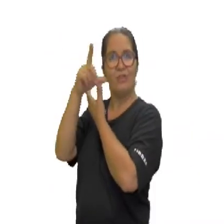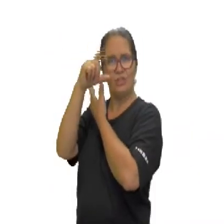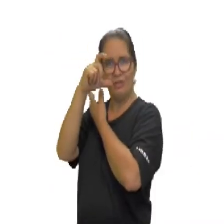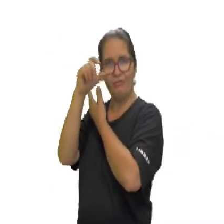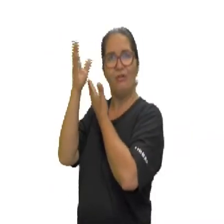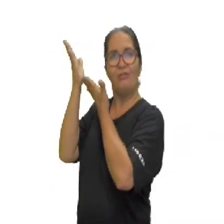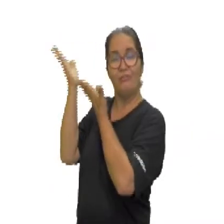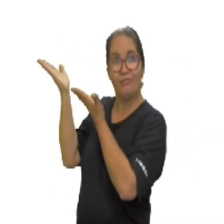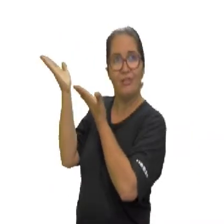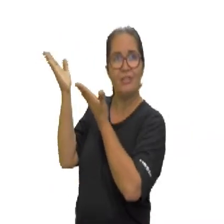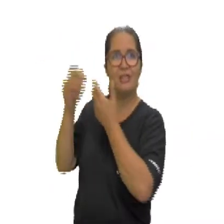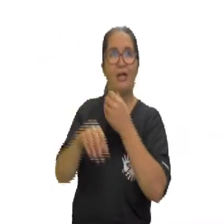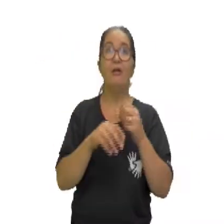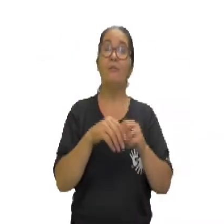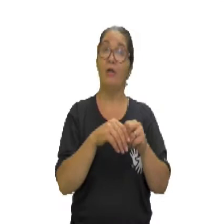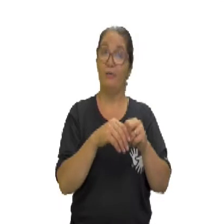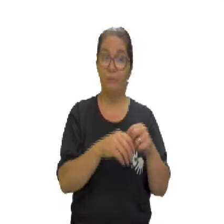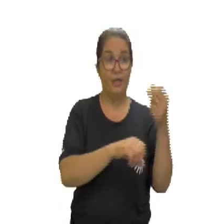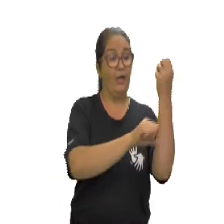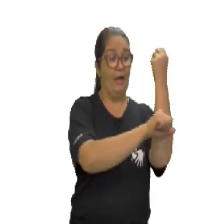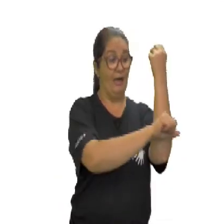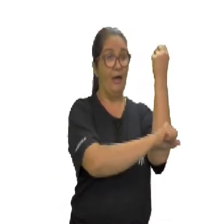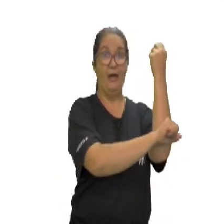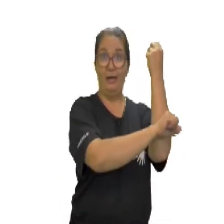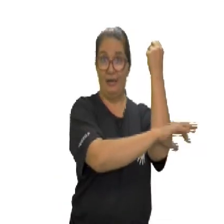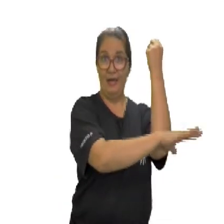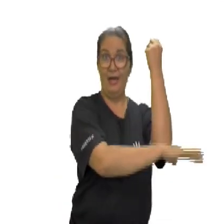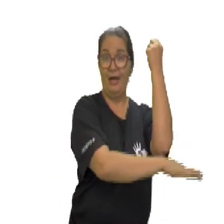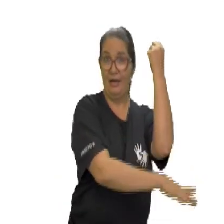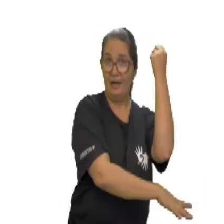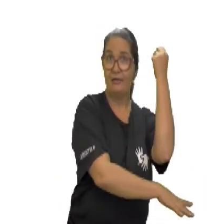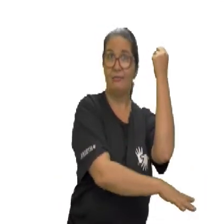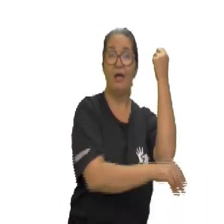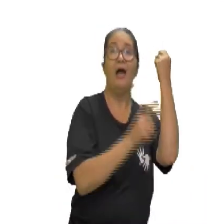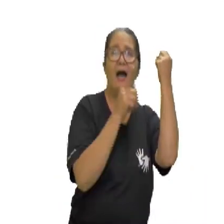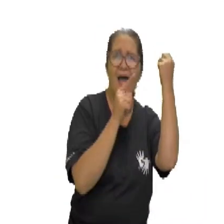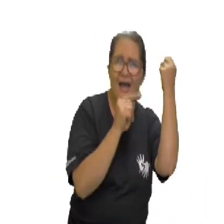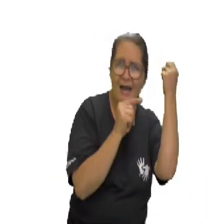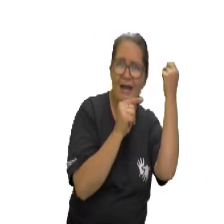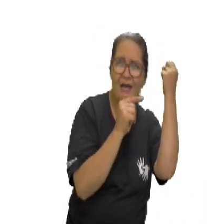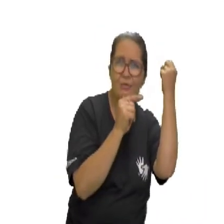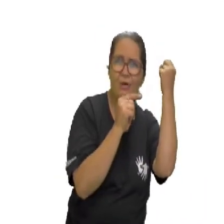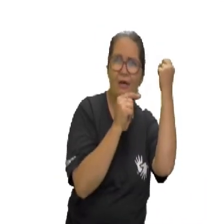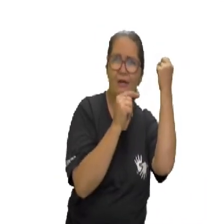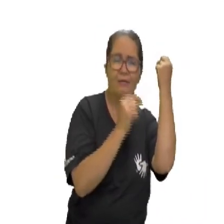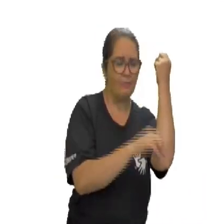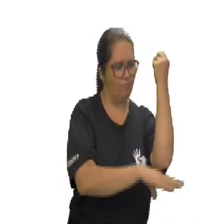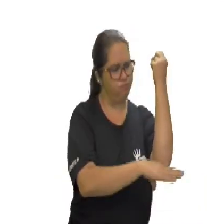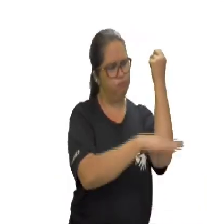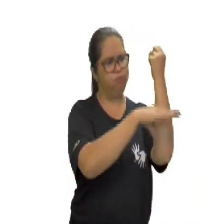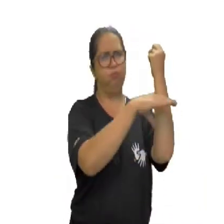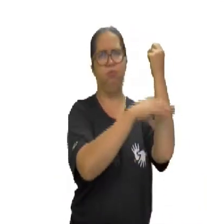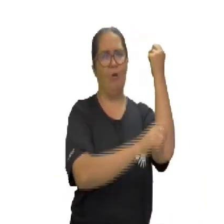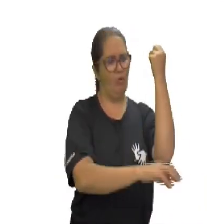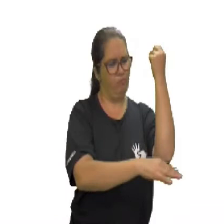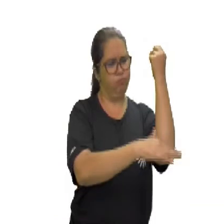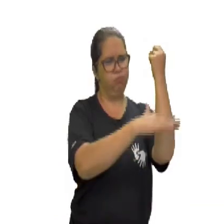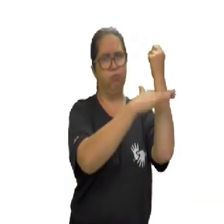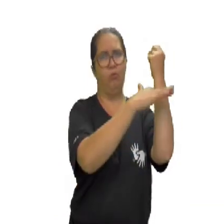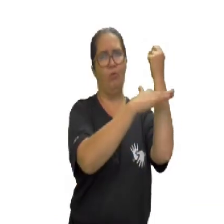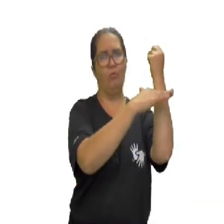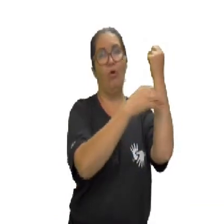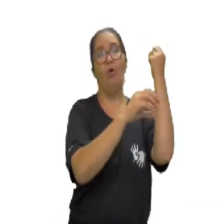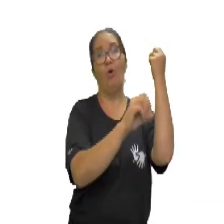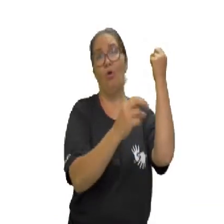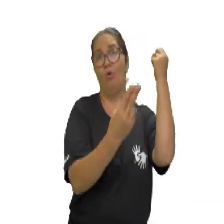água, ou com pouca água, ou um terreno bem argiloso, um terreno bem